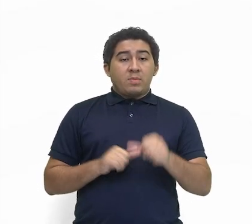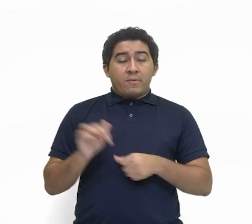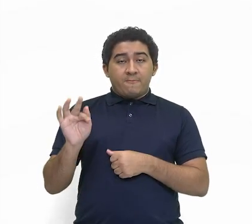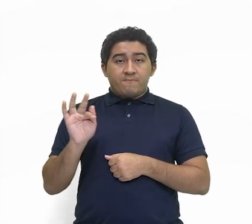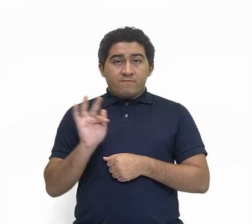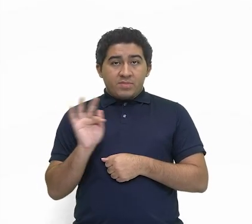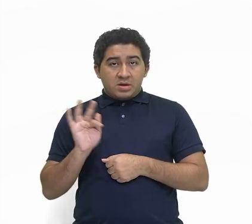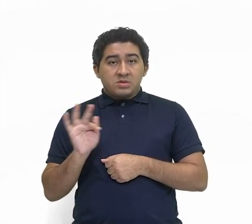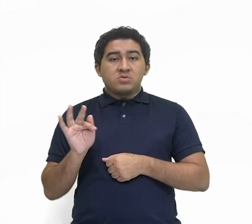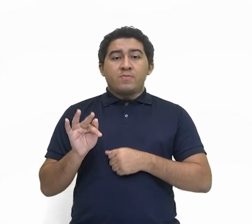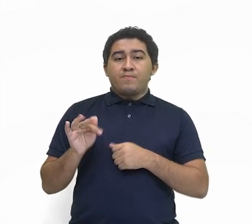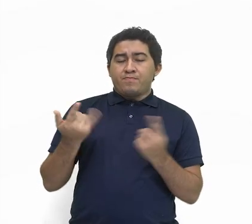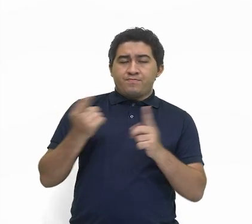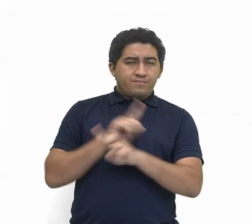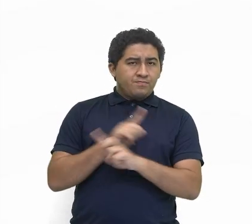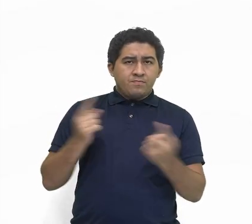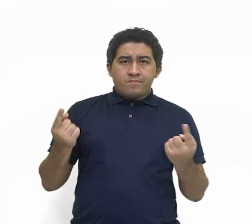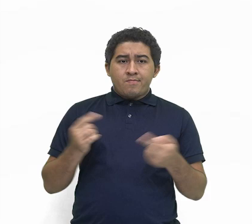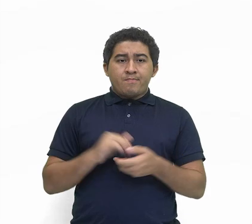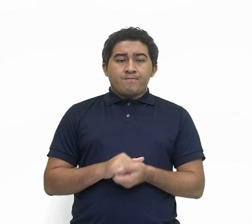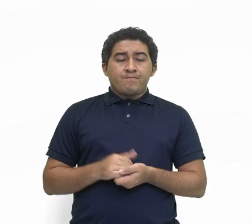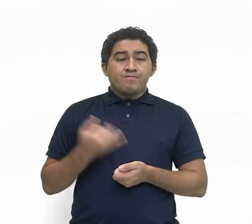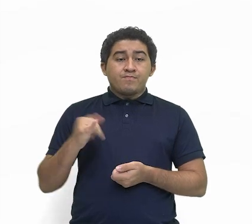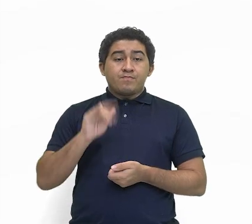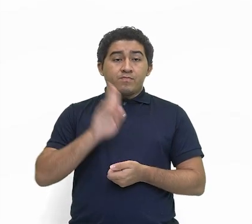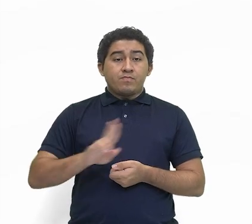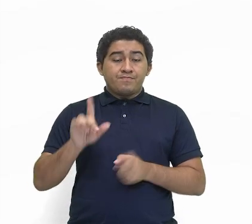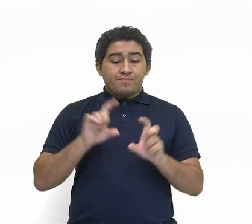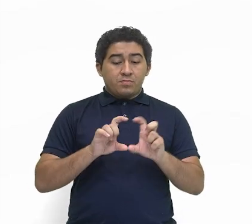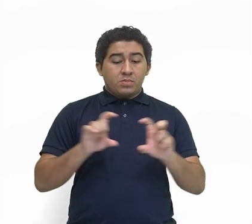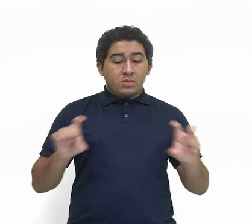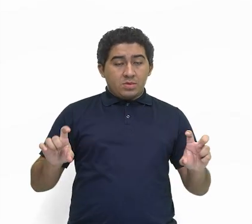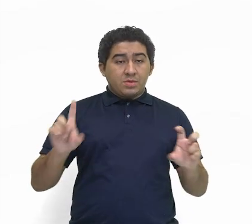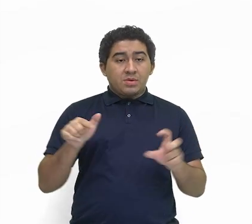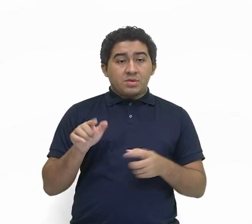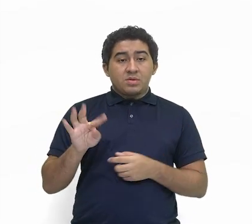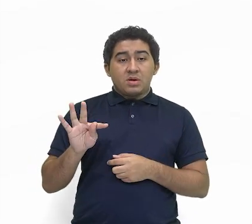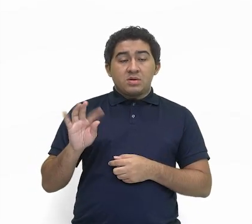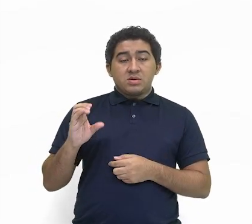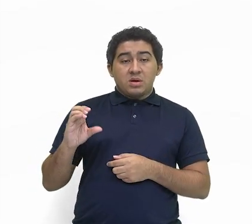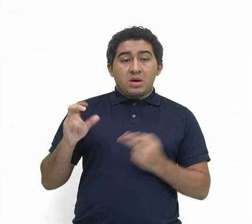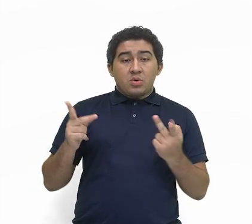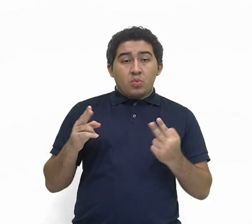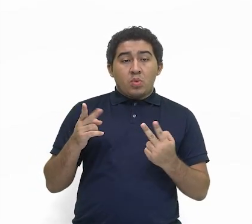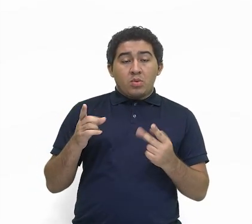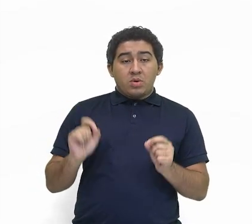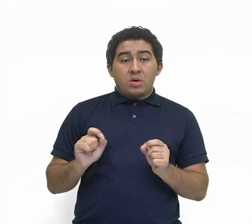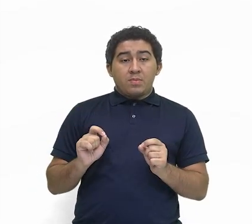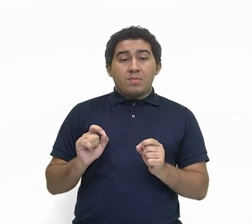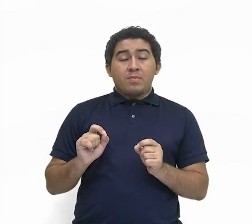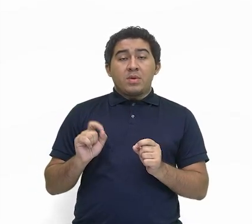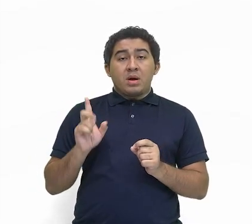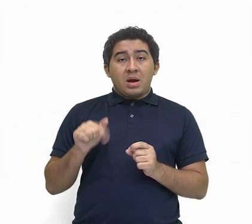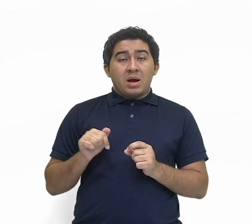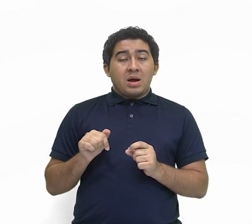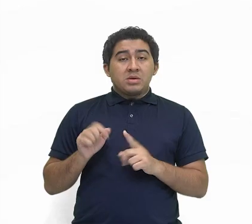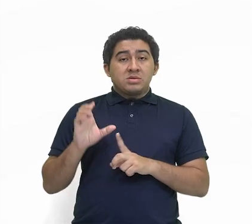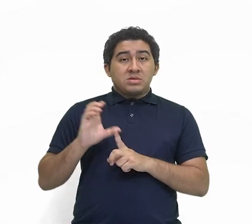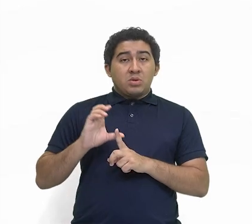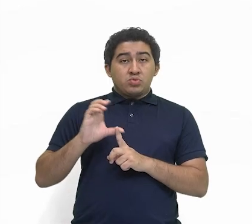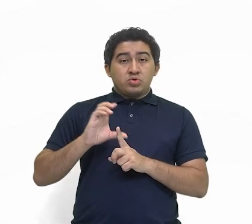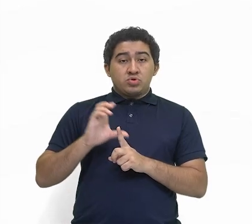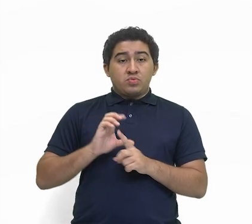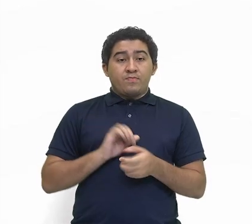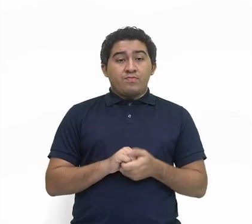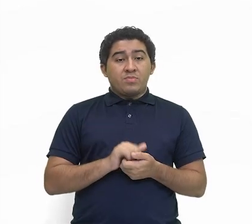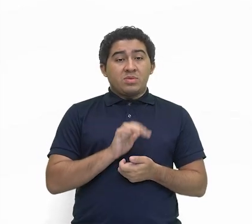Fahrenheit e vice-versa. Se eu usar essa expressão, sendo que Tc é igual a uma temperatura na escala Celsius